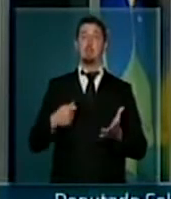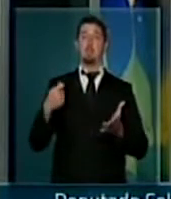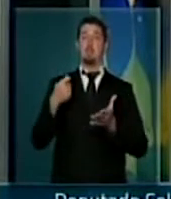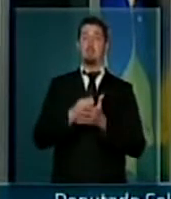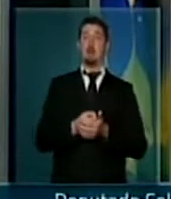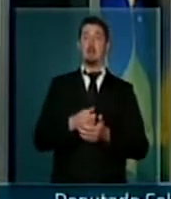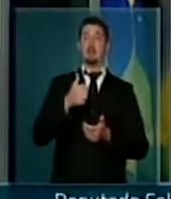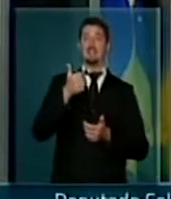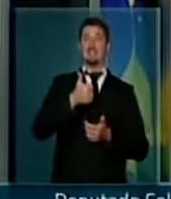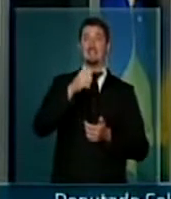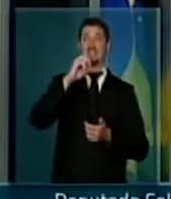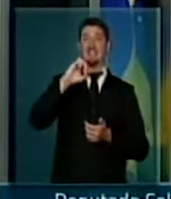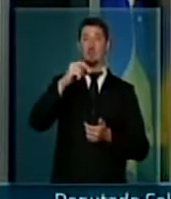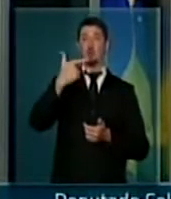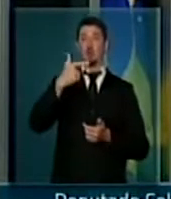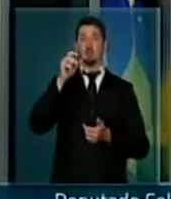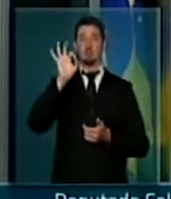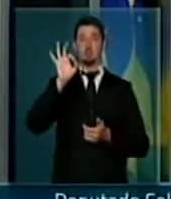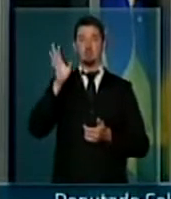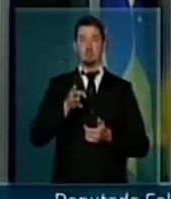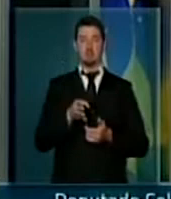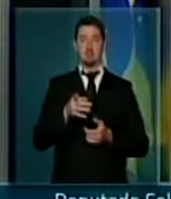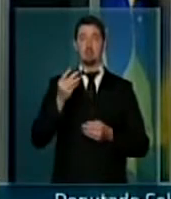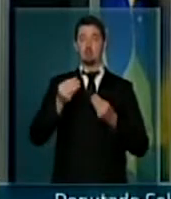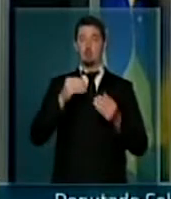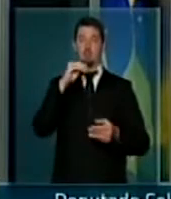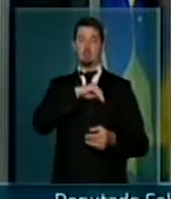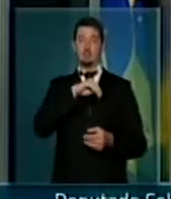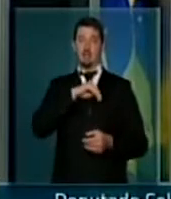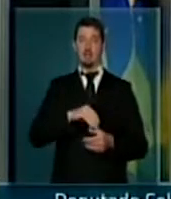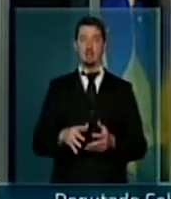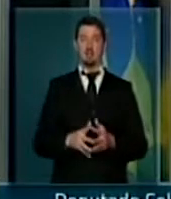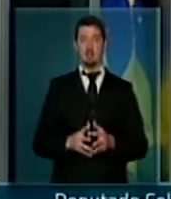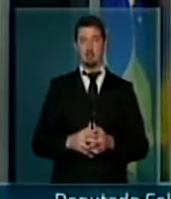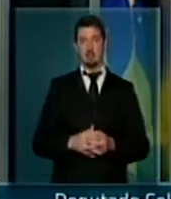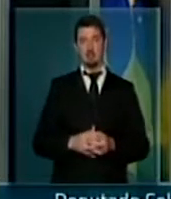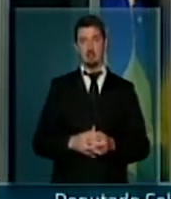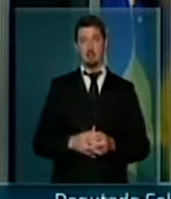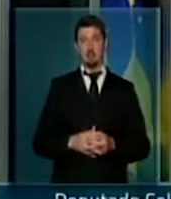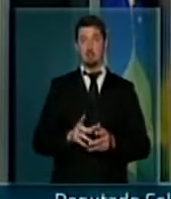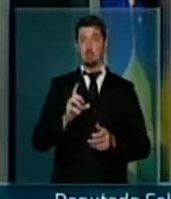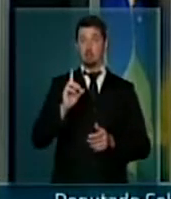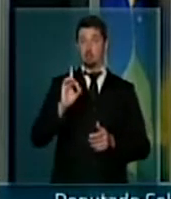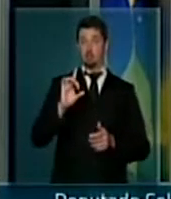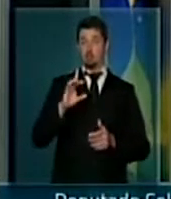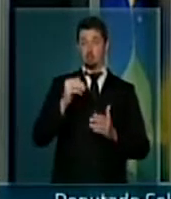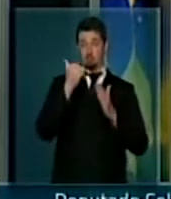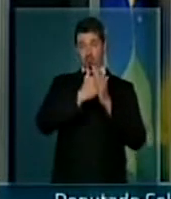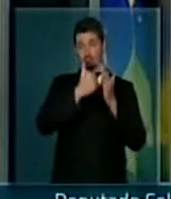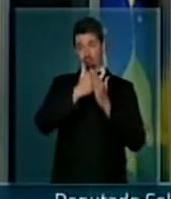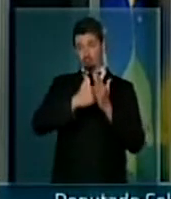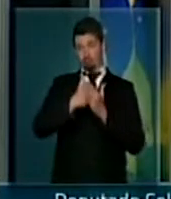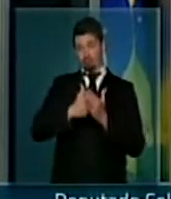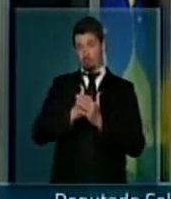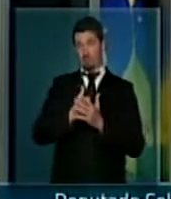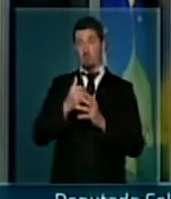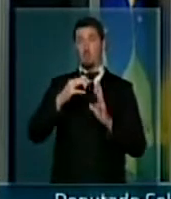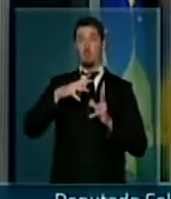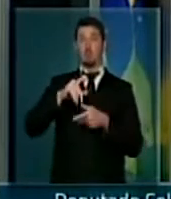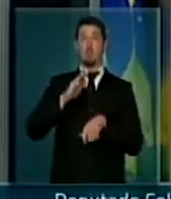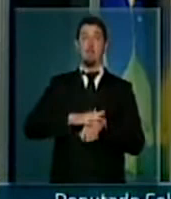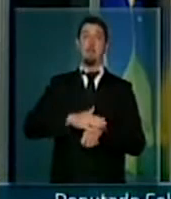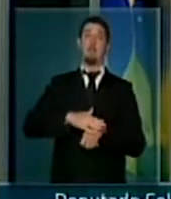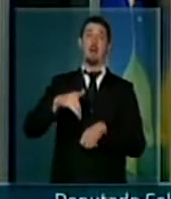de 102% sobre a folha de pagamentos. São os encargos mais elevados do